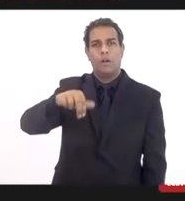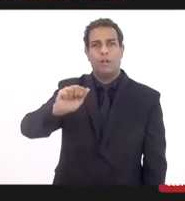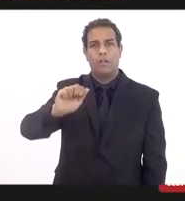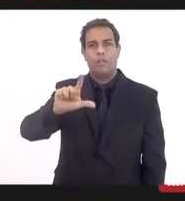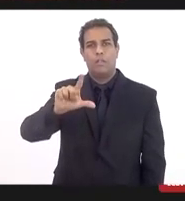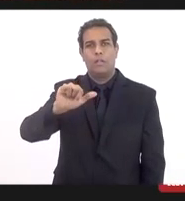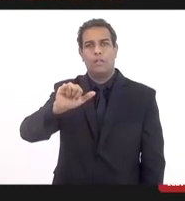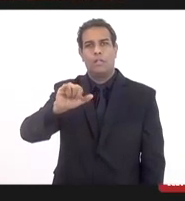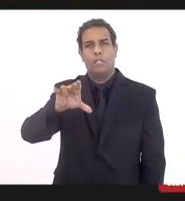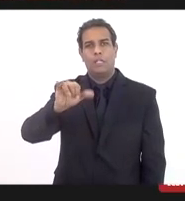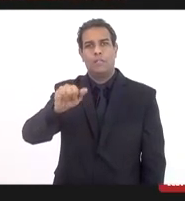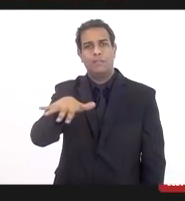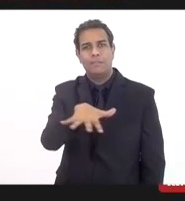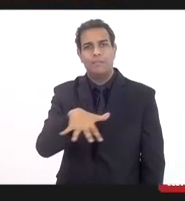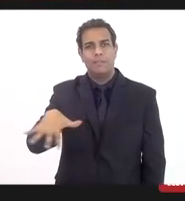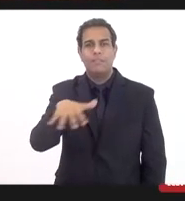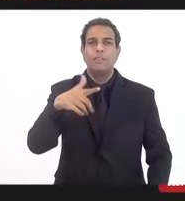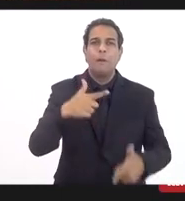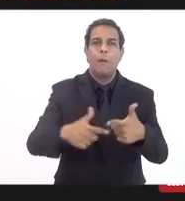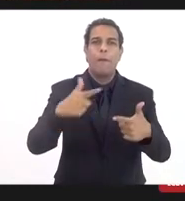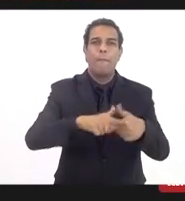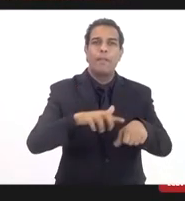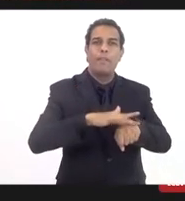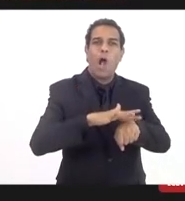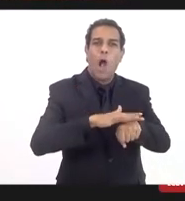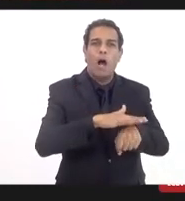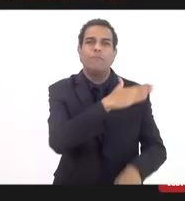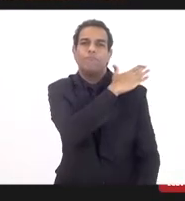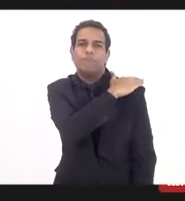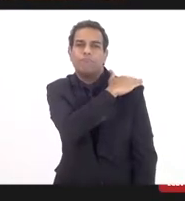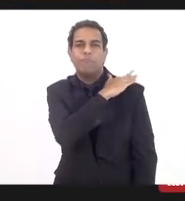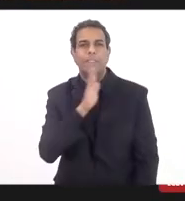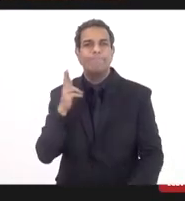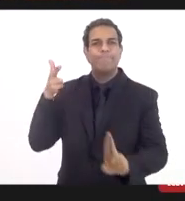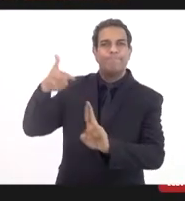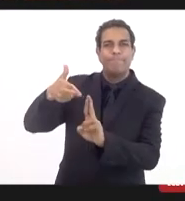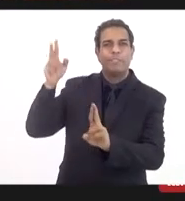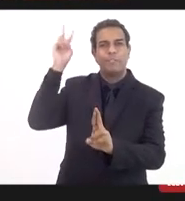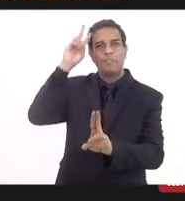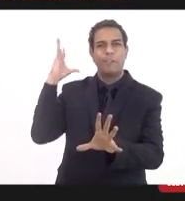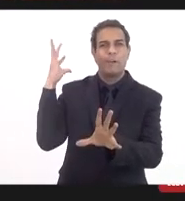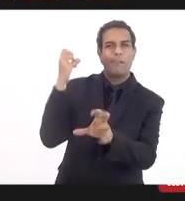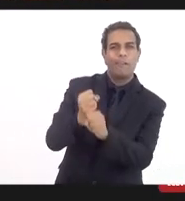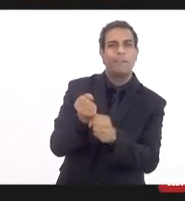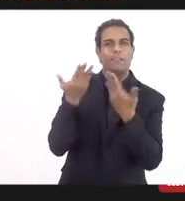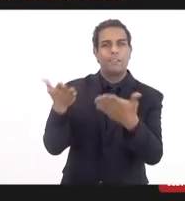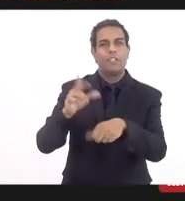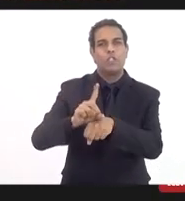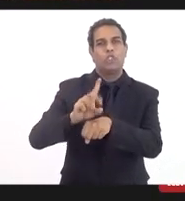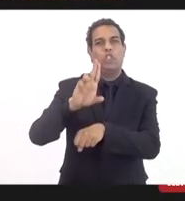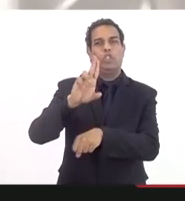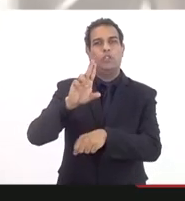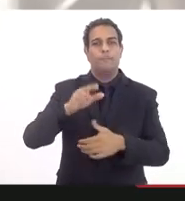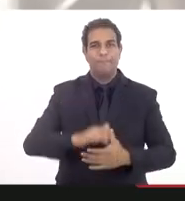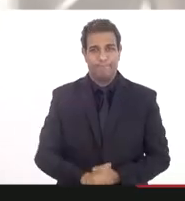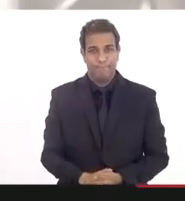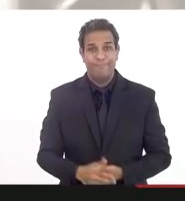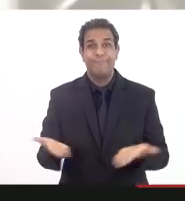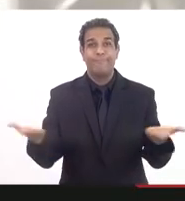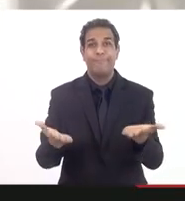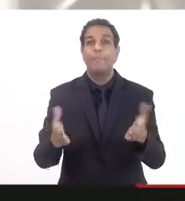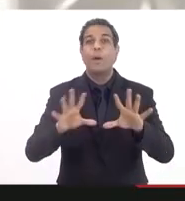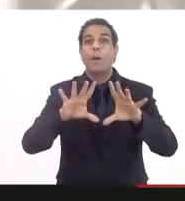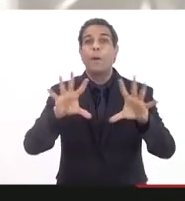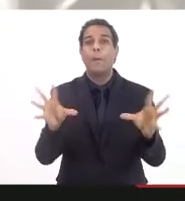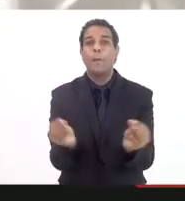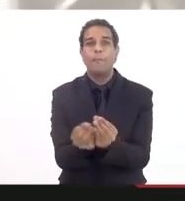pensamos aí na questão da tuberculose, sempre temos uma referência ao seu trabalho. E eu queria, então, rapidamente